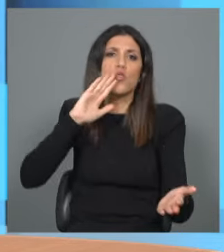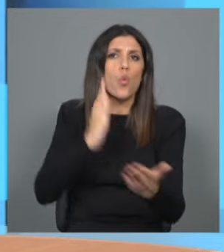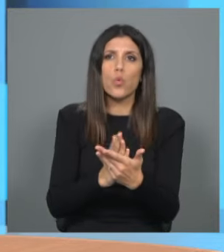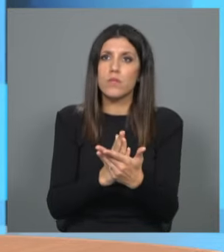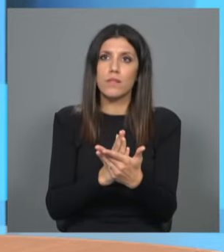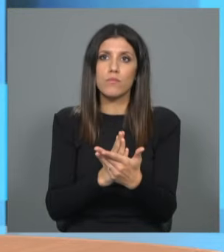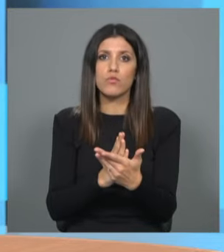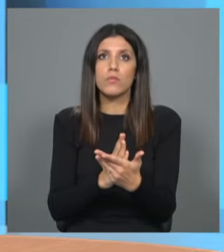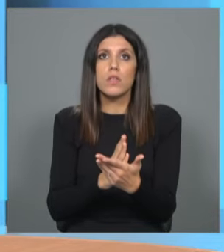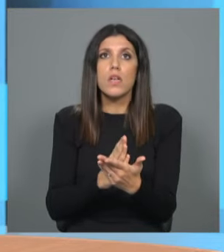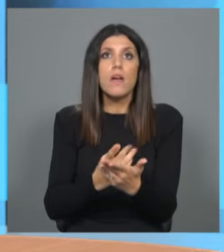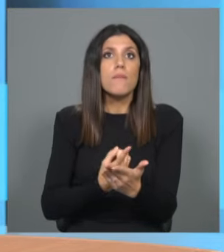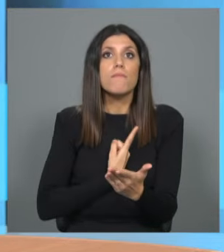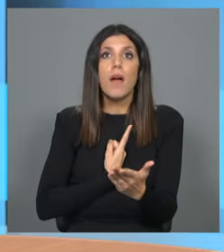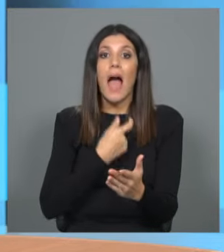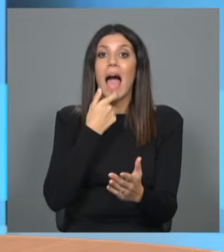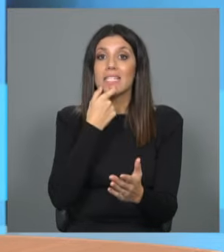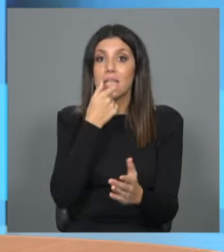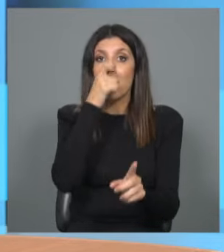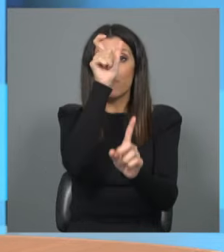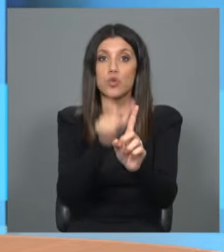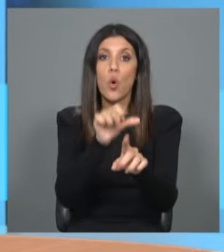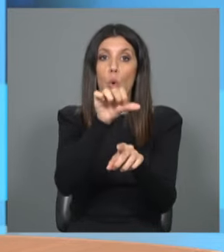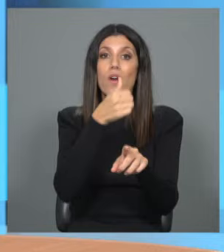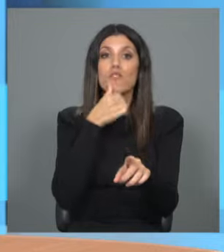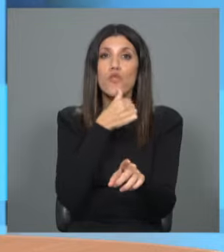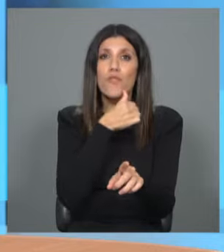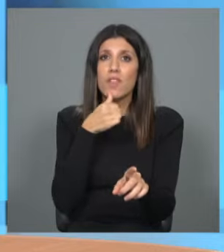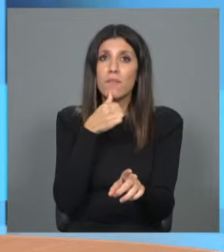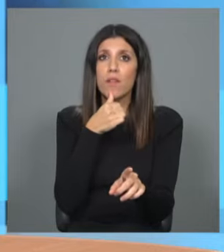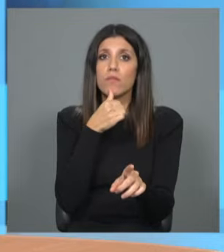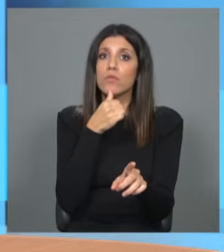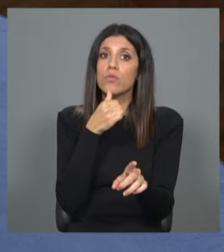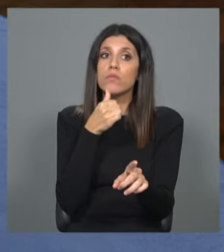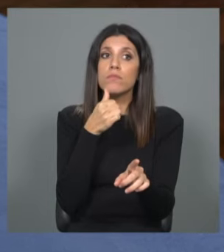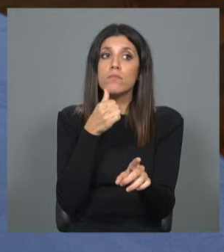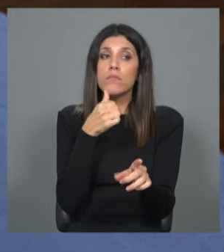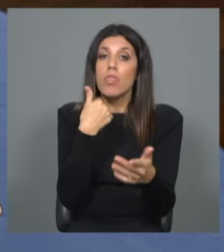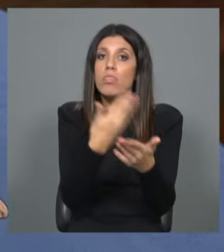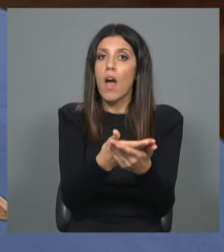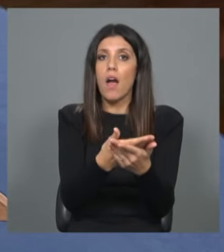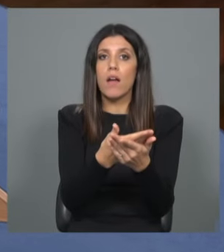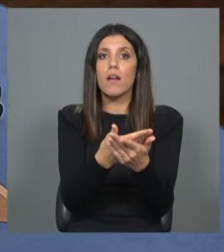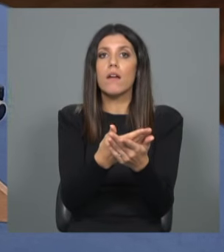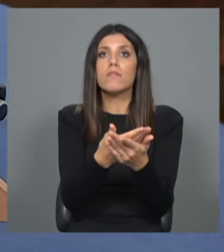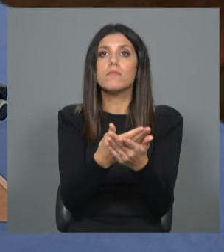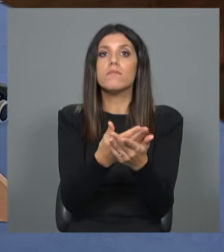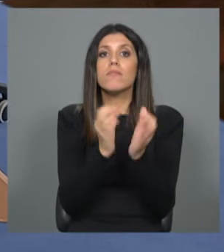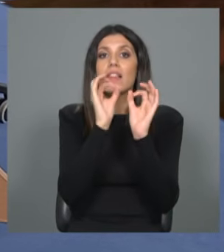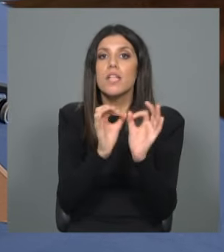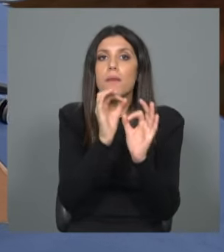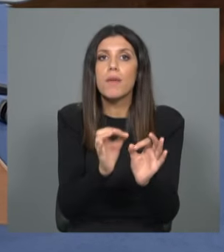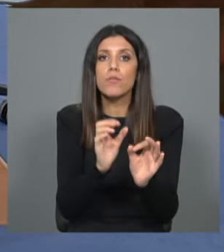tenho que garantir que esta pessoa em sofrimento intenso tem acesso ao seu alívio e ao tratamento adequado por especialistas na